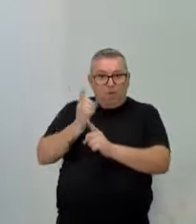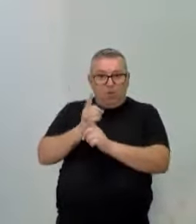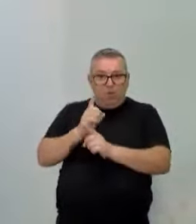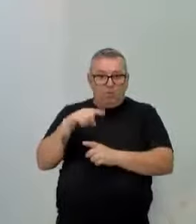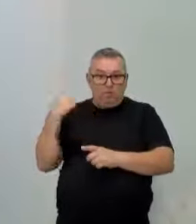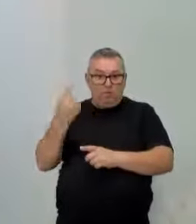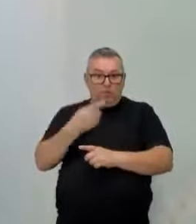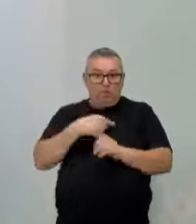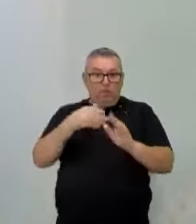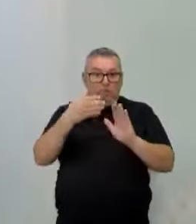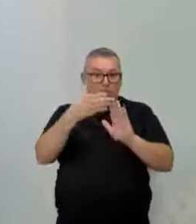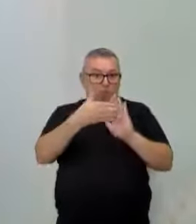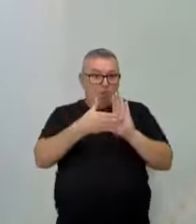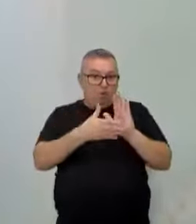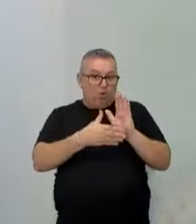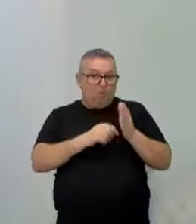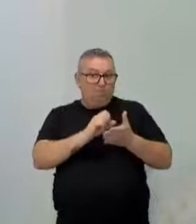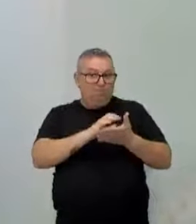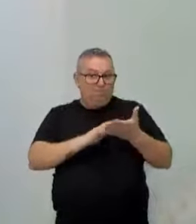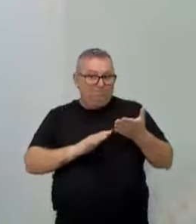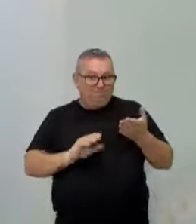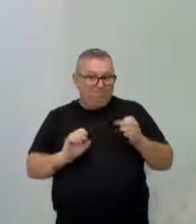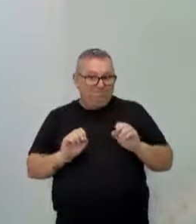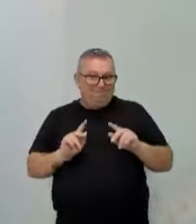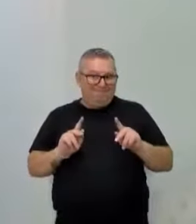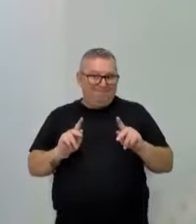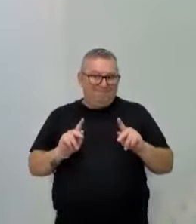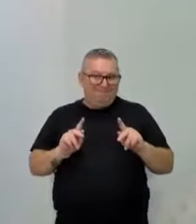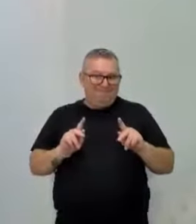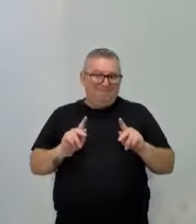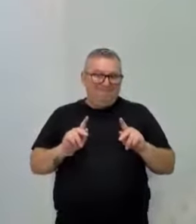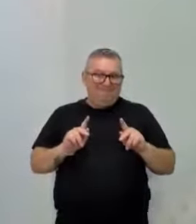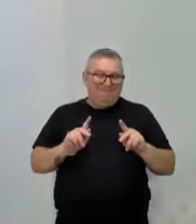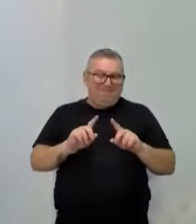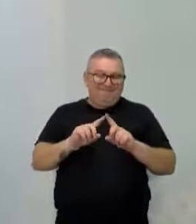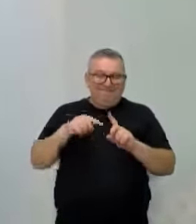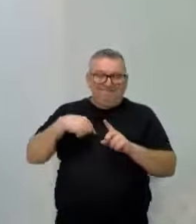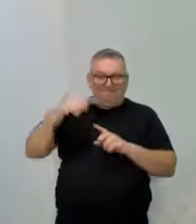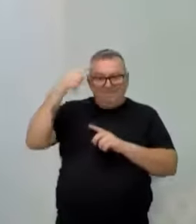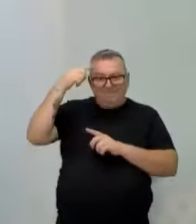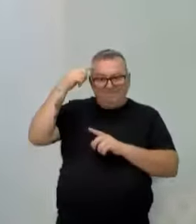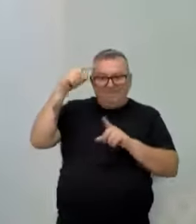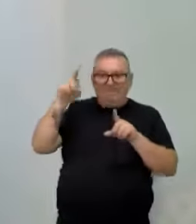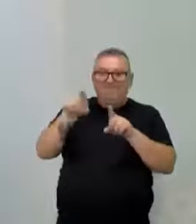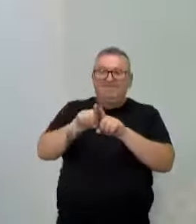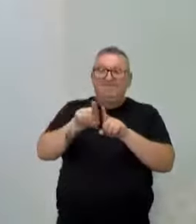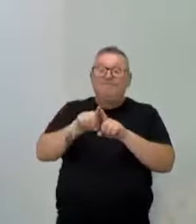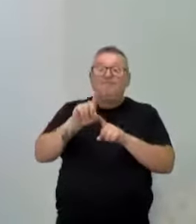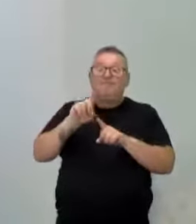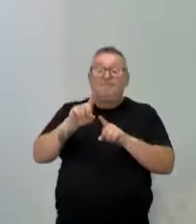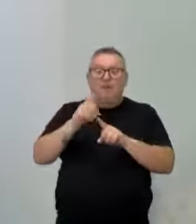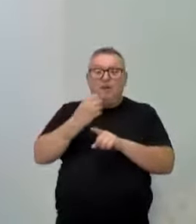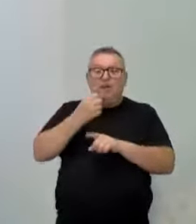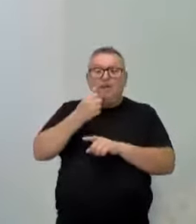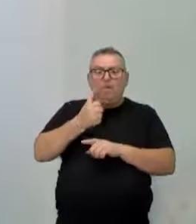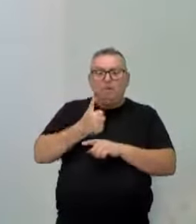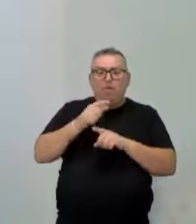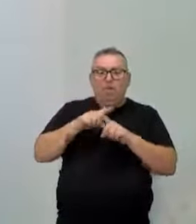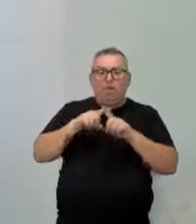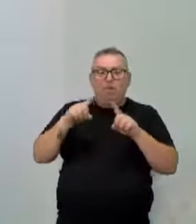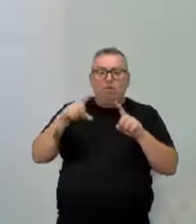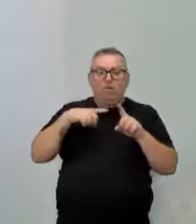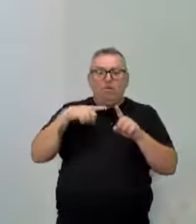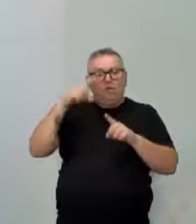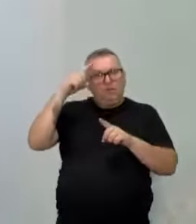a gente propor uma atividade. Combinado? Essa reflexão, ela também vale a pena quando a gente olha para o percurso que a